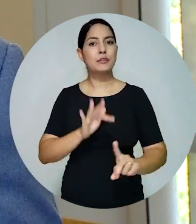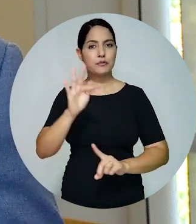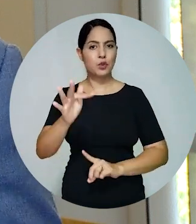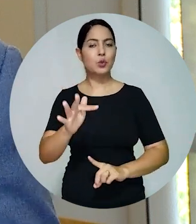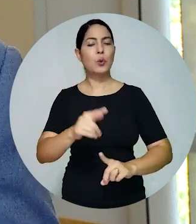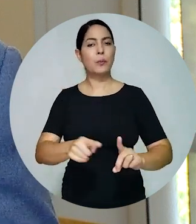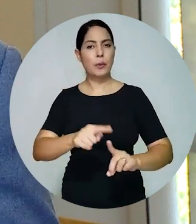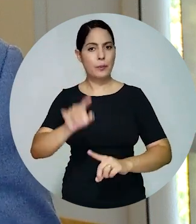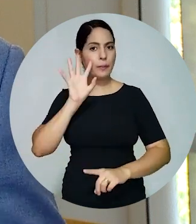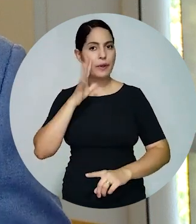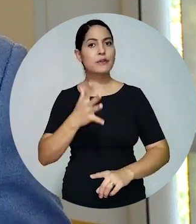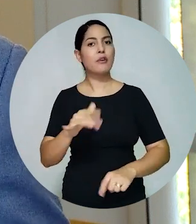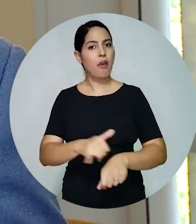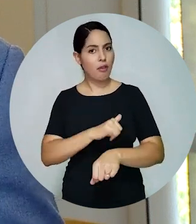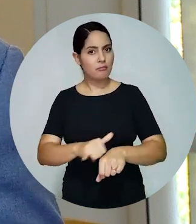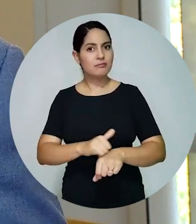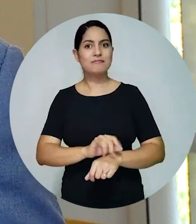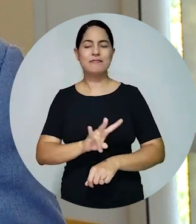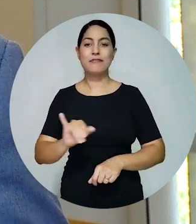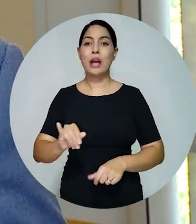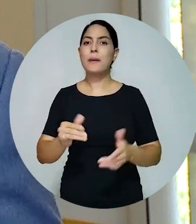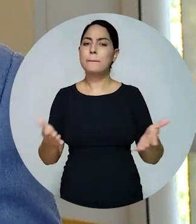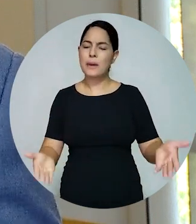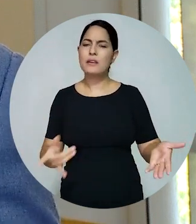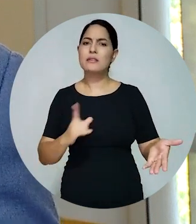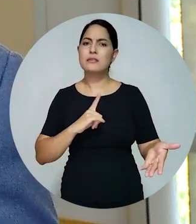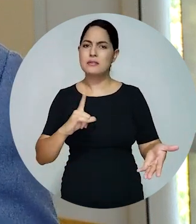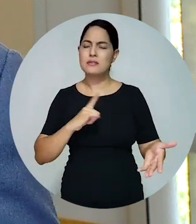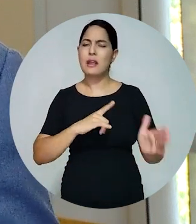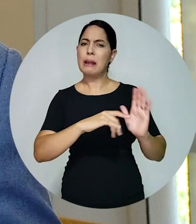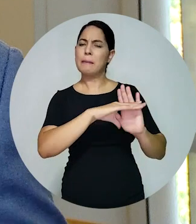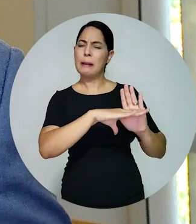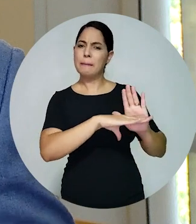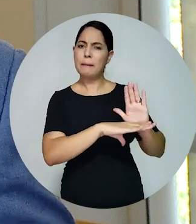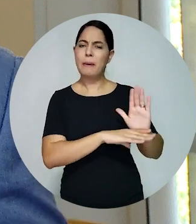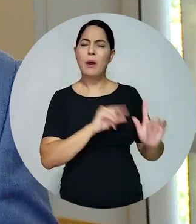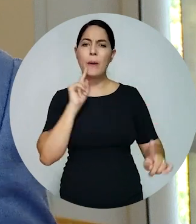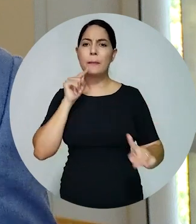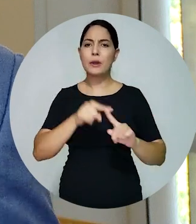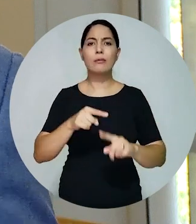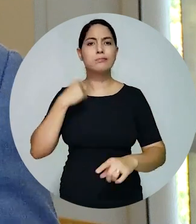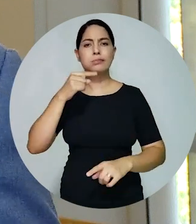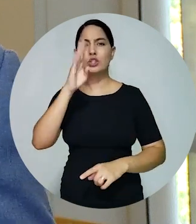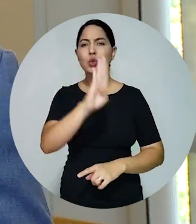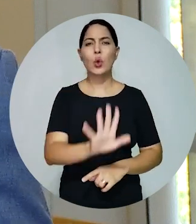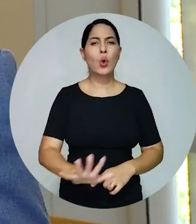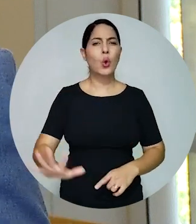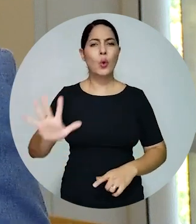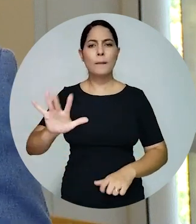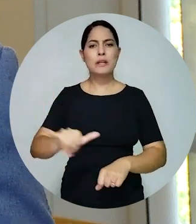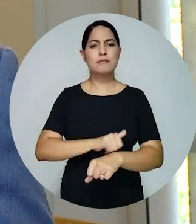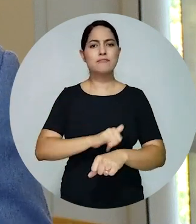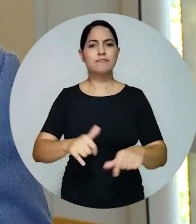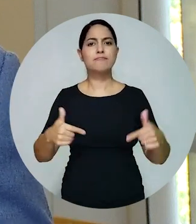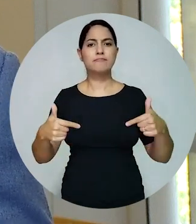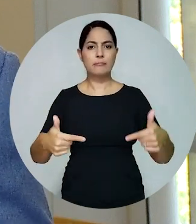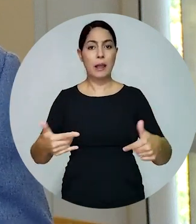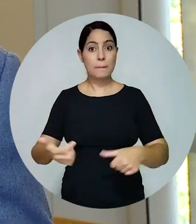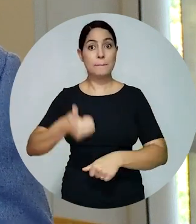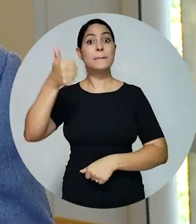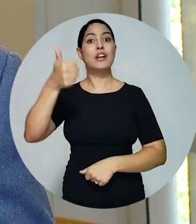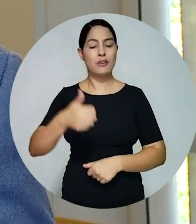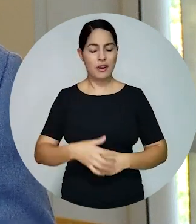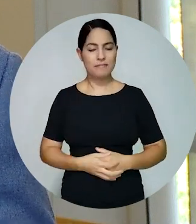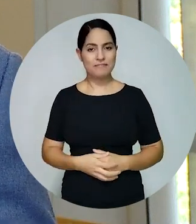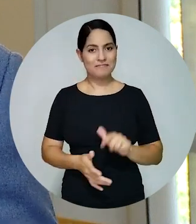ainda, evidentemente, traçar metas para resolutividade. Medidas executivas também foram traçadas nesse momento para melhorar a